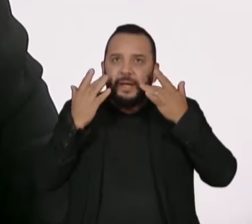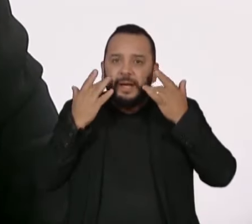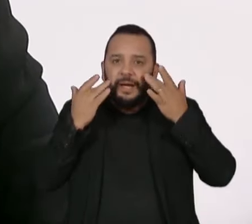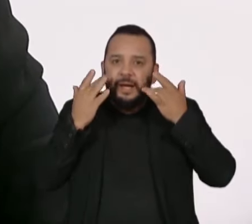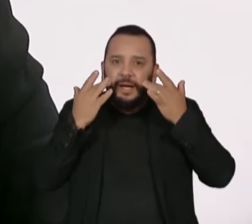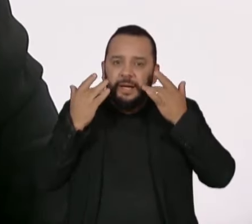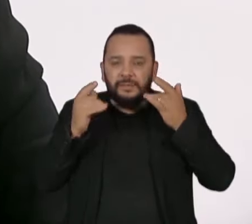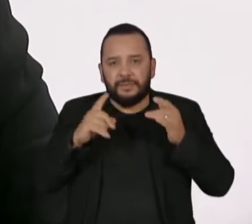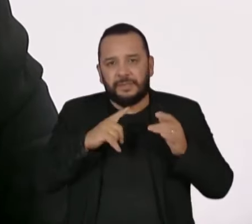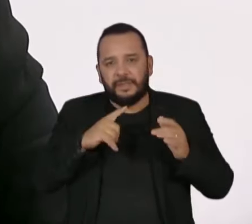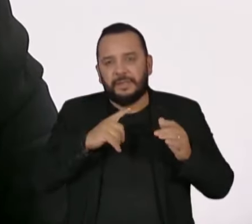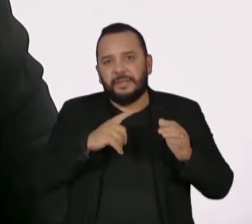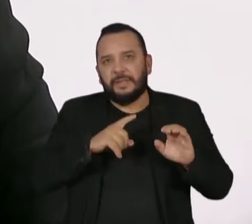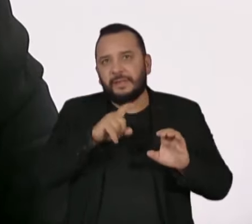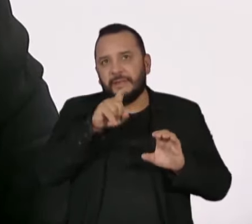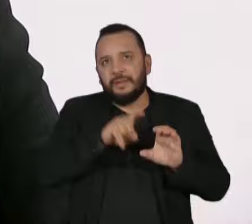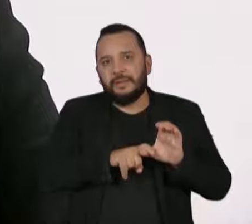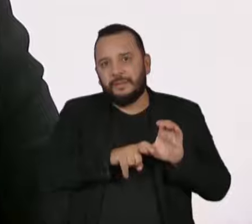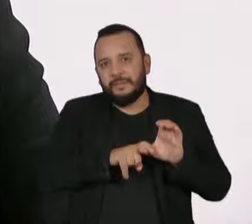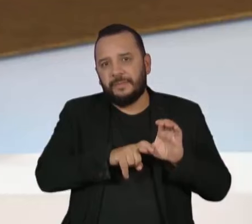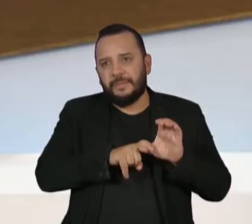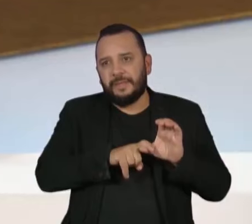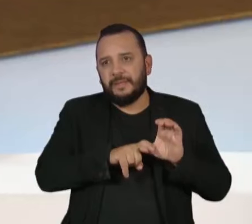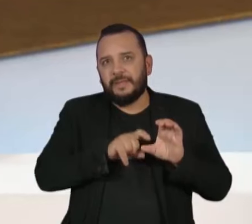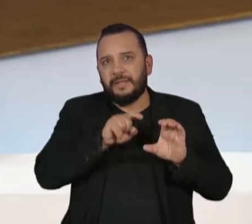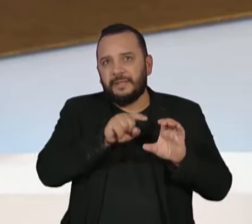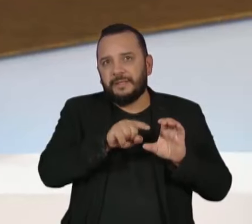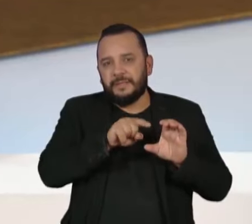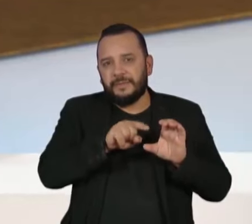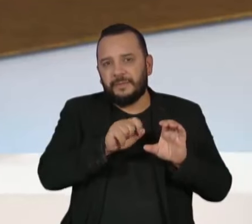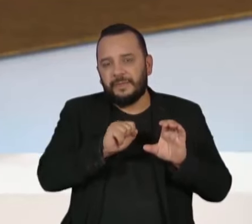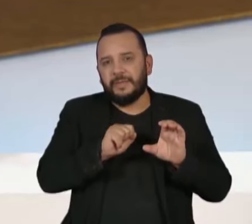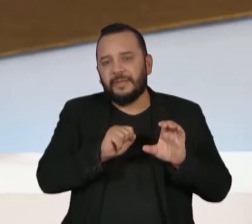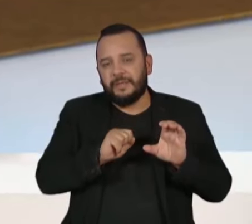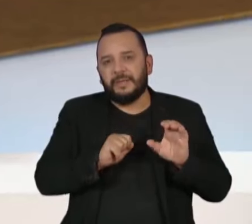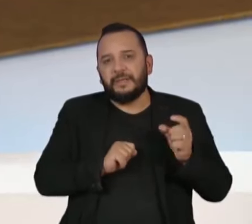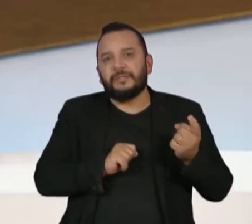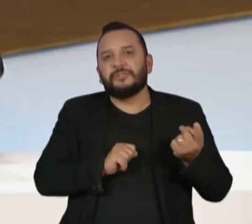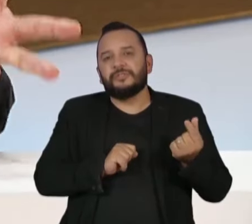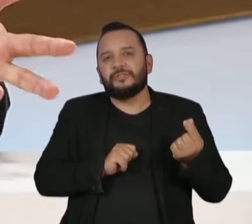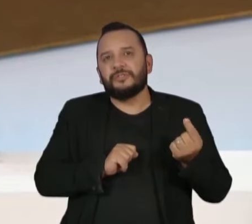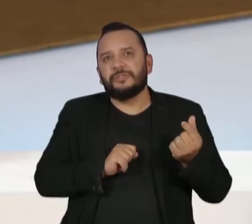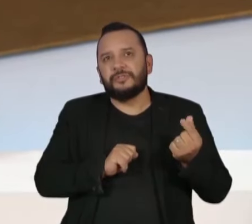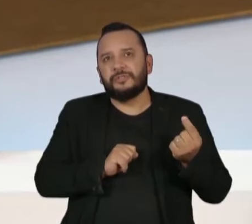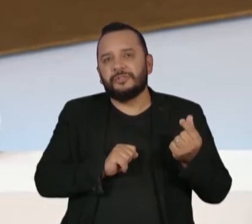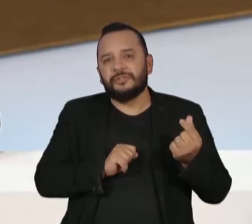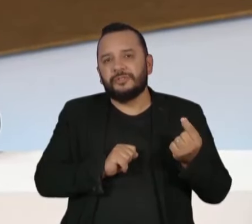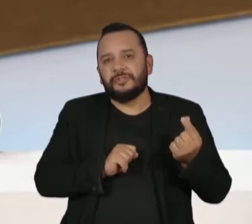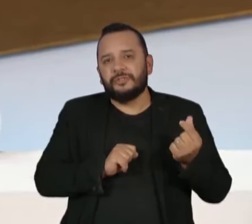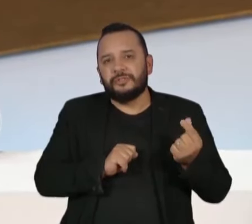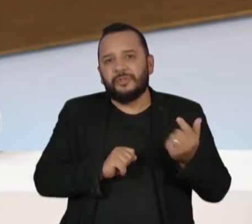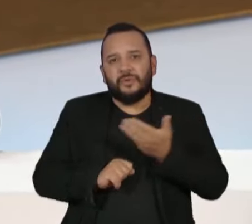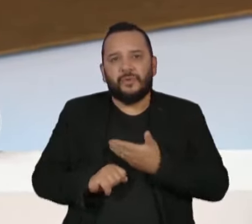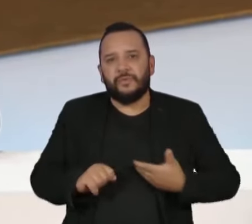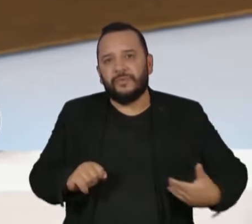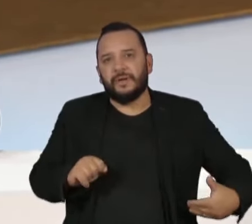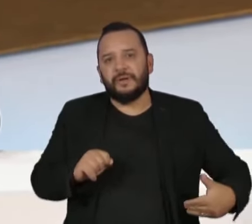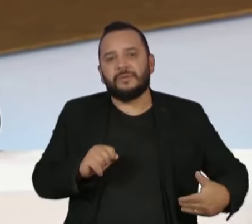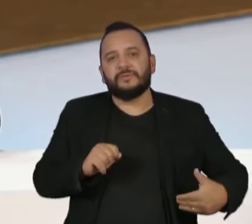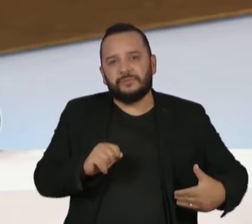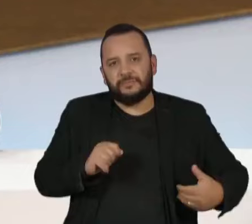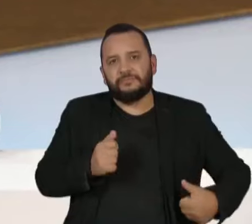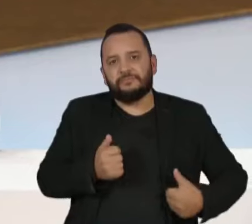do dinheiro vindo dos mecanismos de rendas do que o governo ajude,